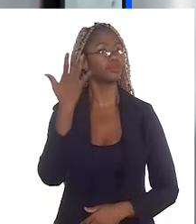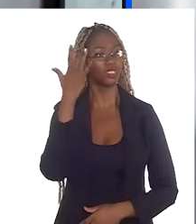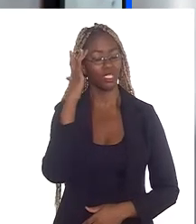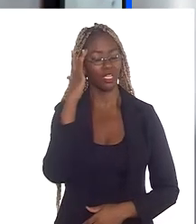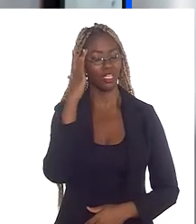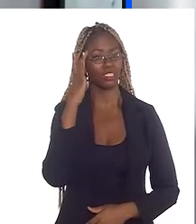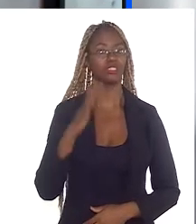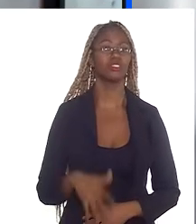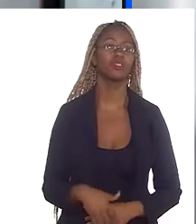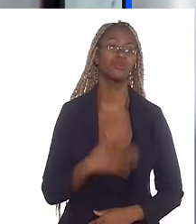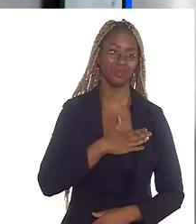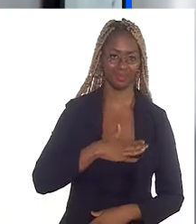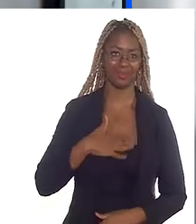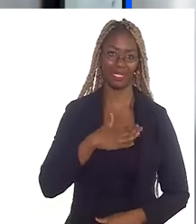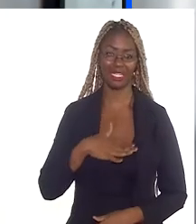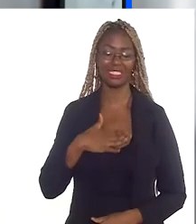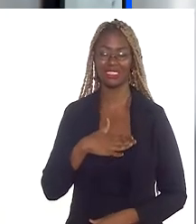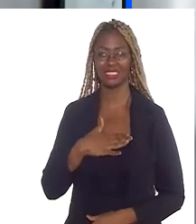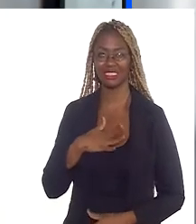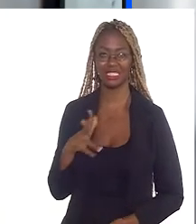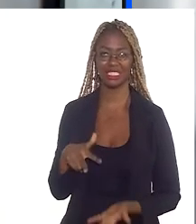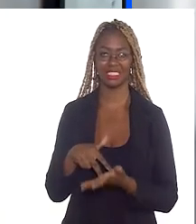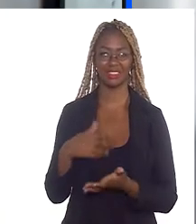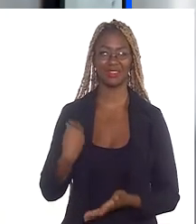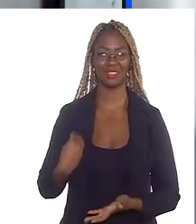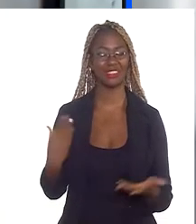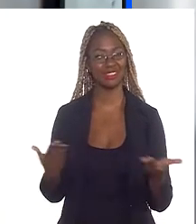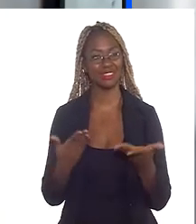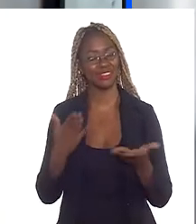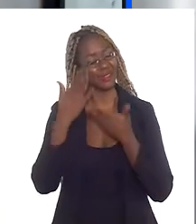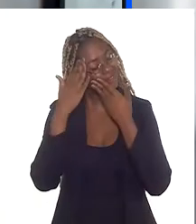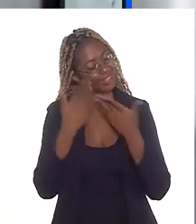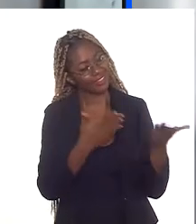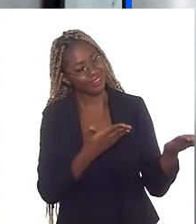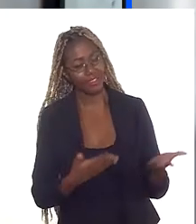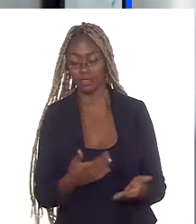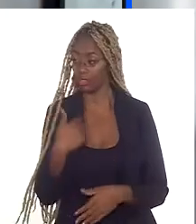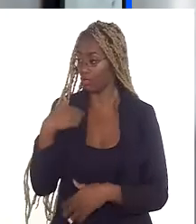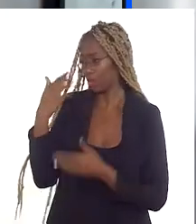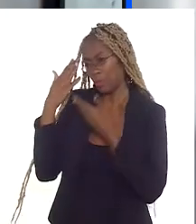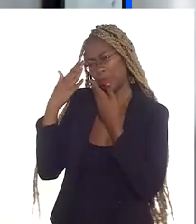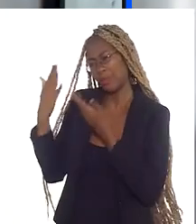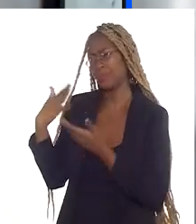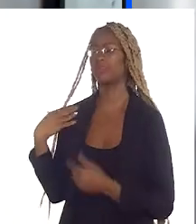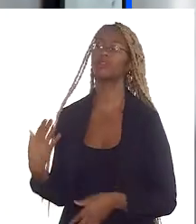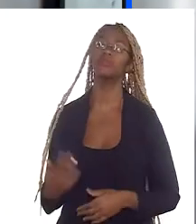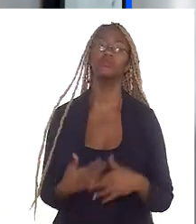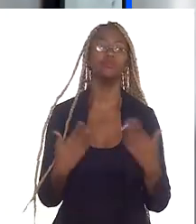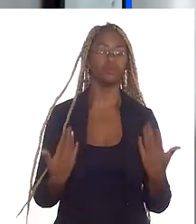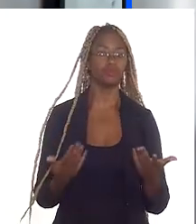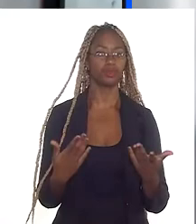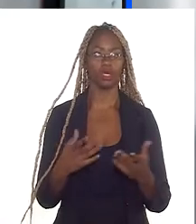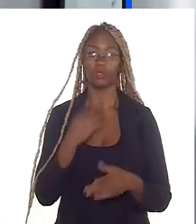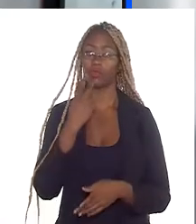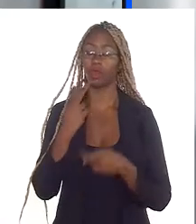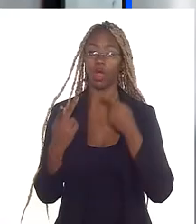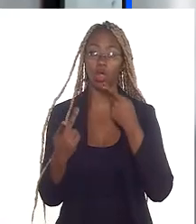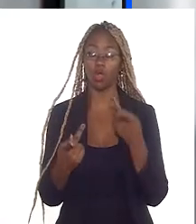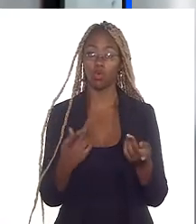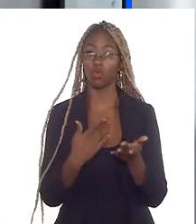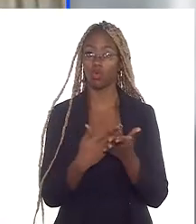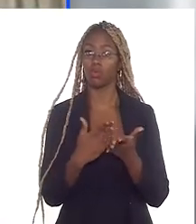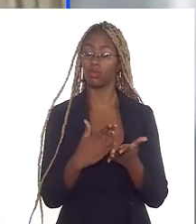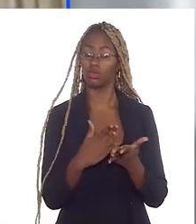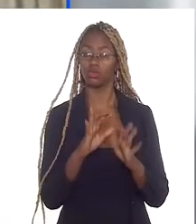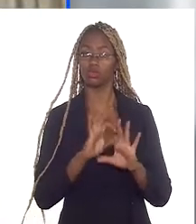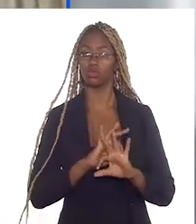acho que tem tudo são foi ótimo primeiro lugar para a direita aqui obrigado pelo convite obrigada você que você deu no começo foi ótimo